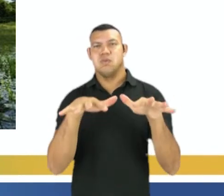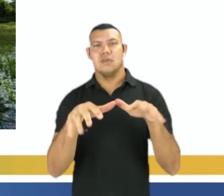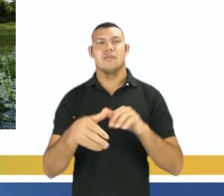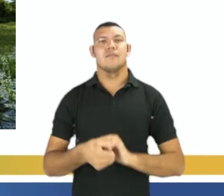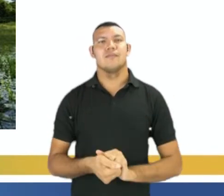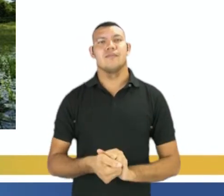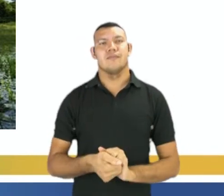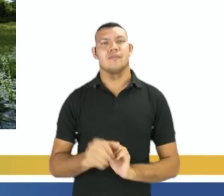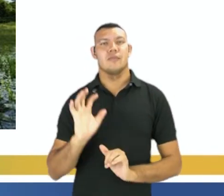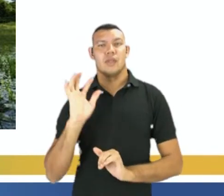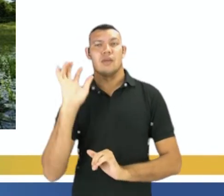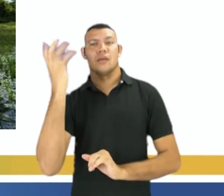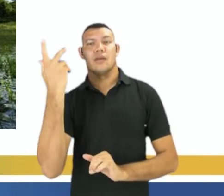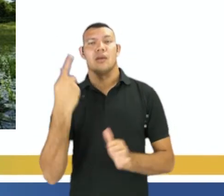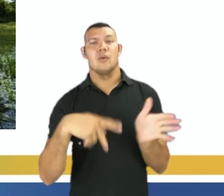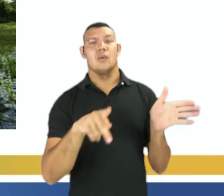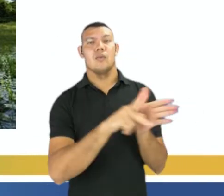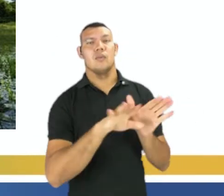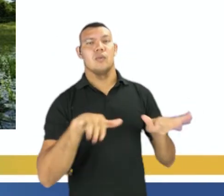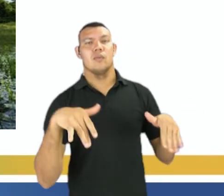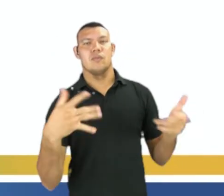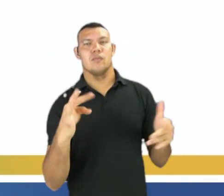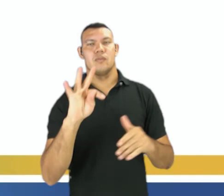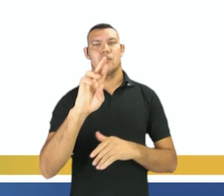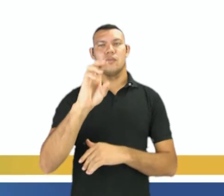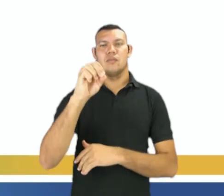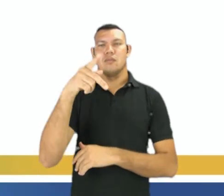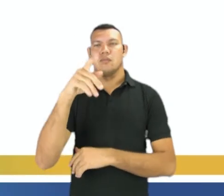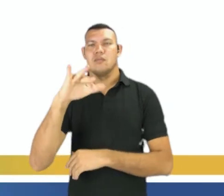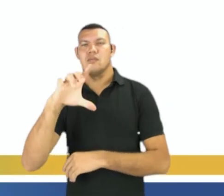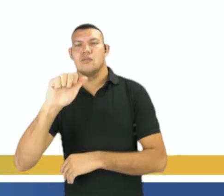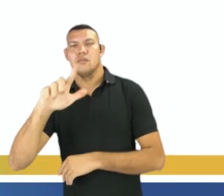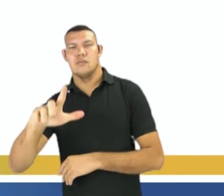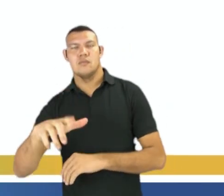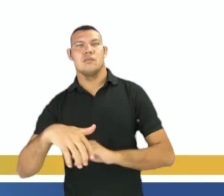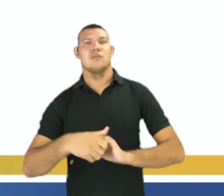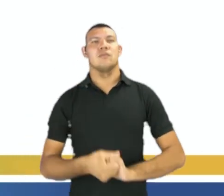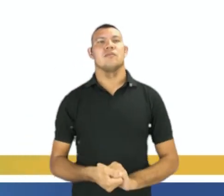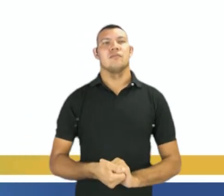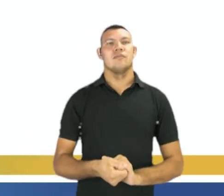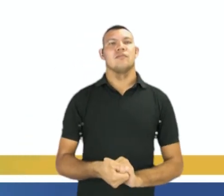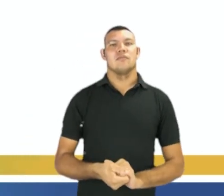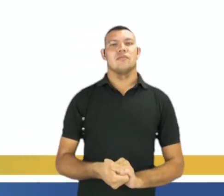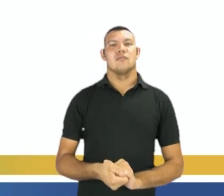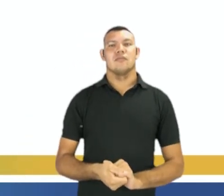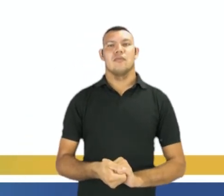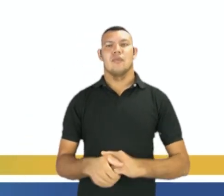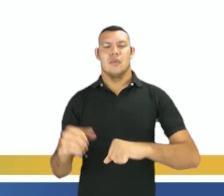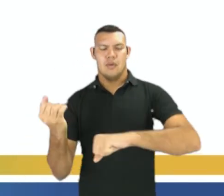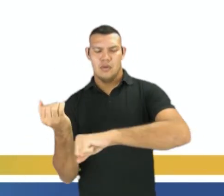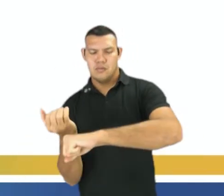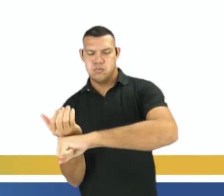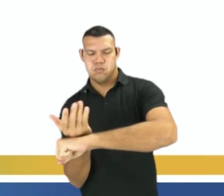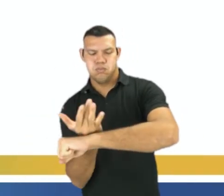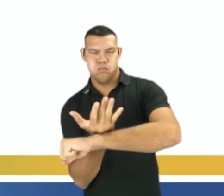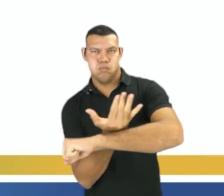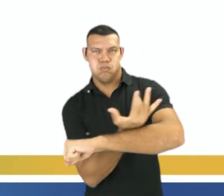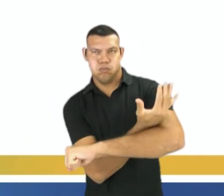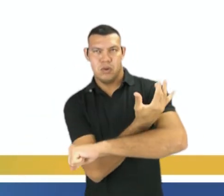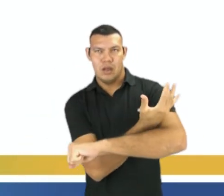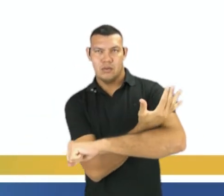vegetação, tem como clima predominante o clima tropical. Aí nós temos aí o Campos, né, ou os Pampas também,